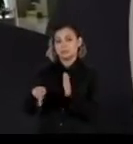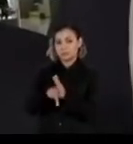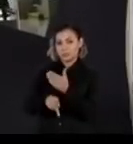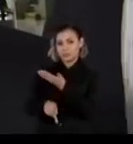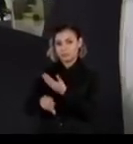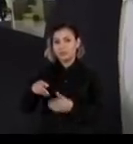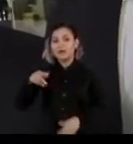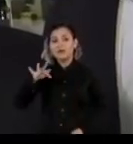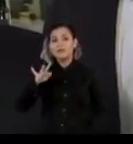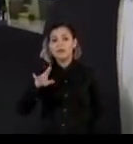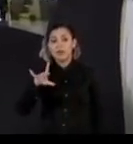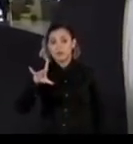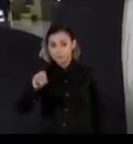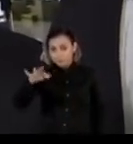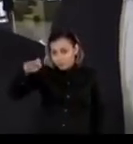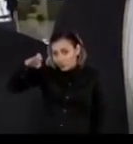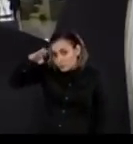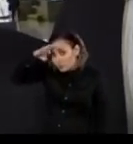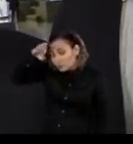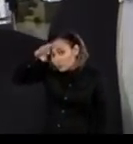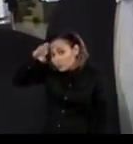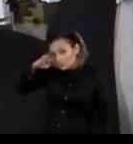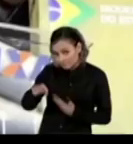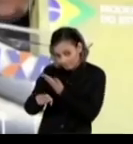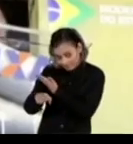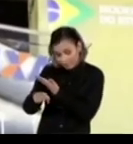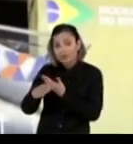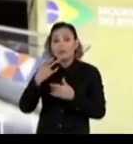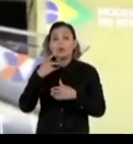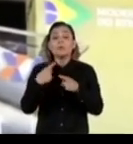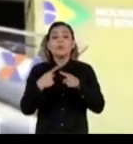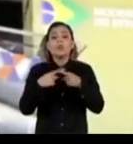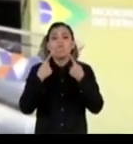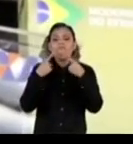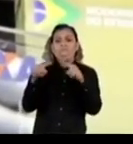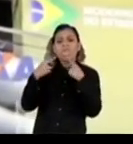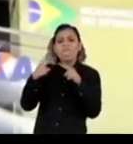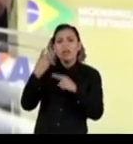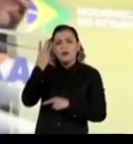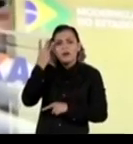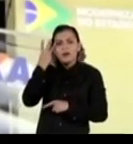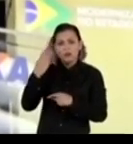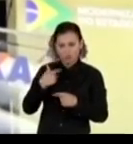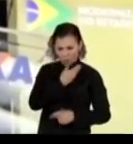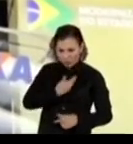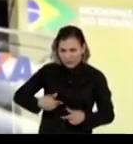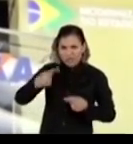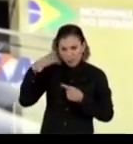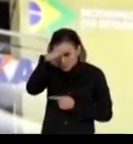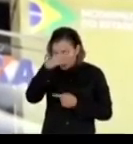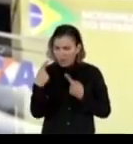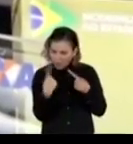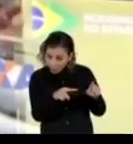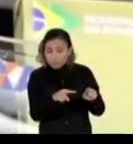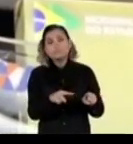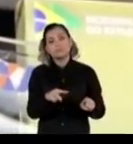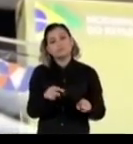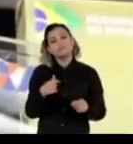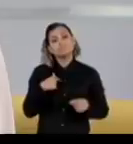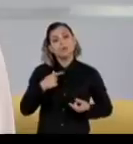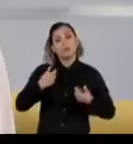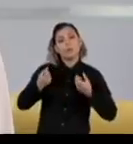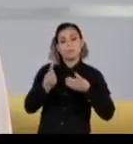Flávio Bolsonaro. A debandada acontece após críticas de Witzel ao governo de Jair Bolsonaro nas últimas